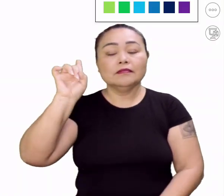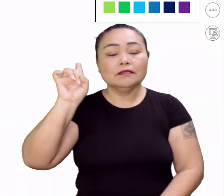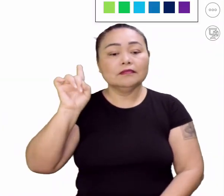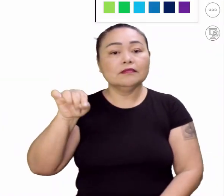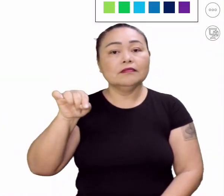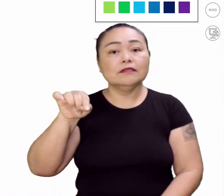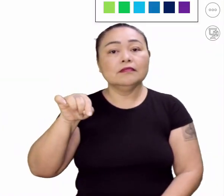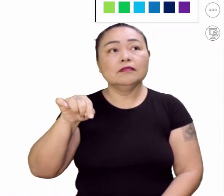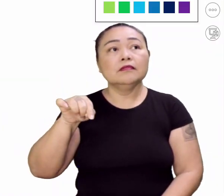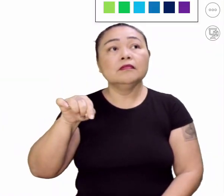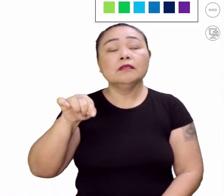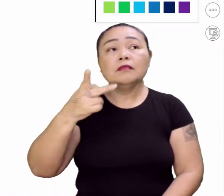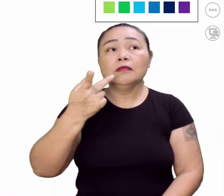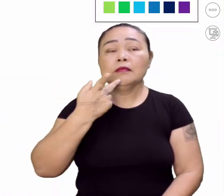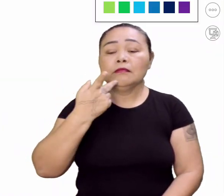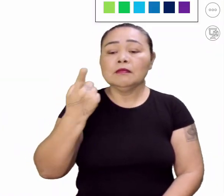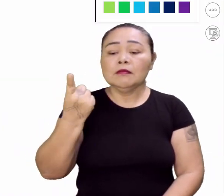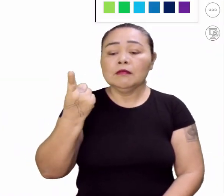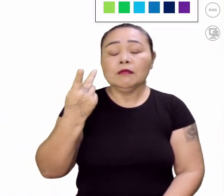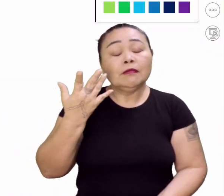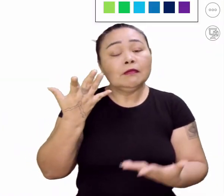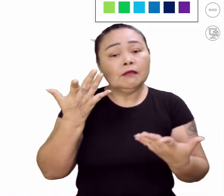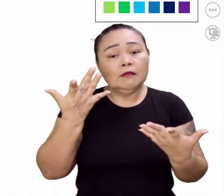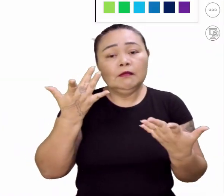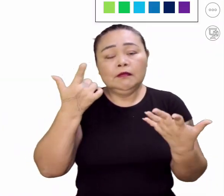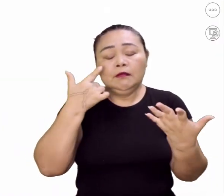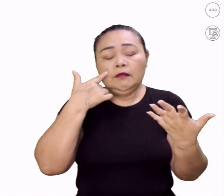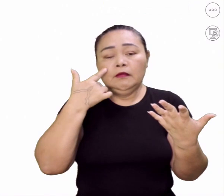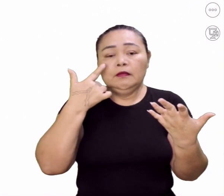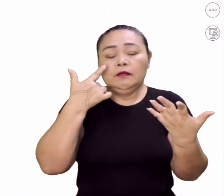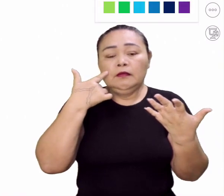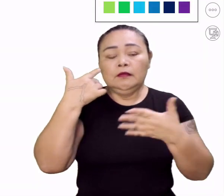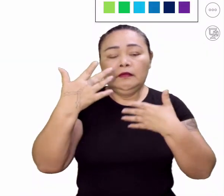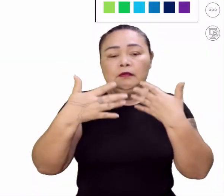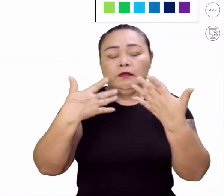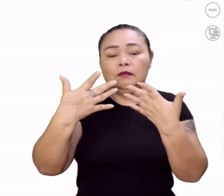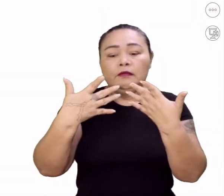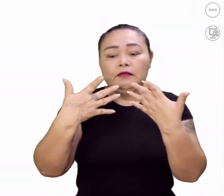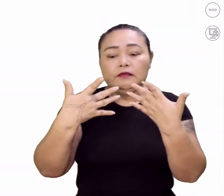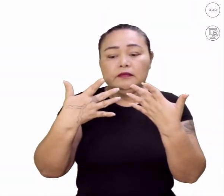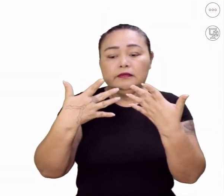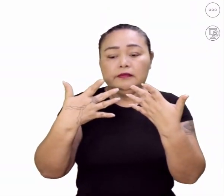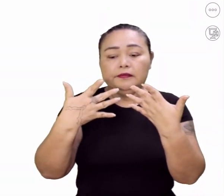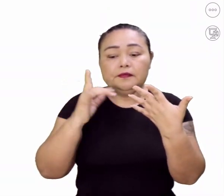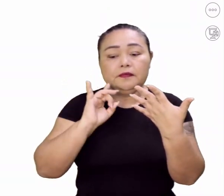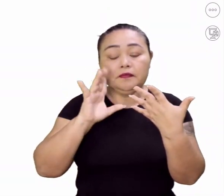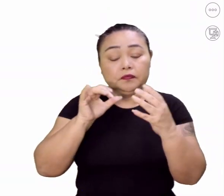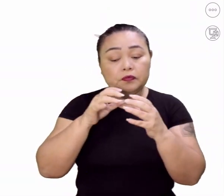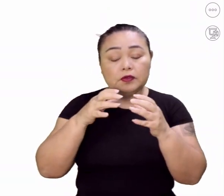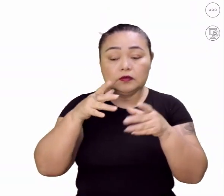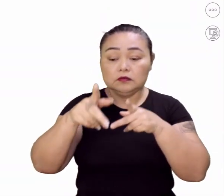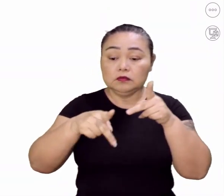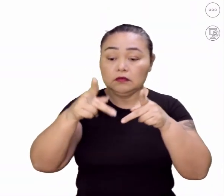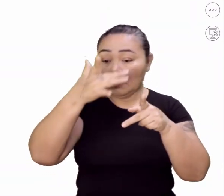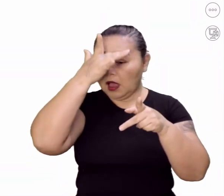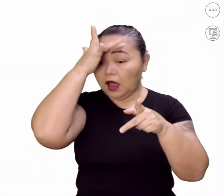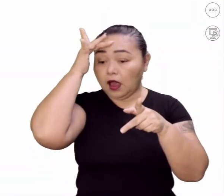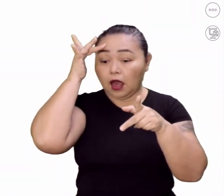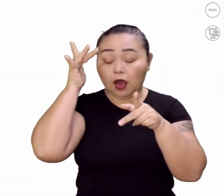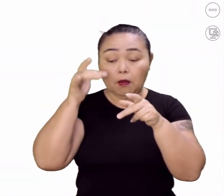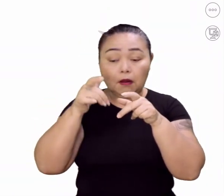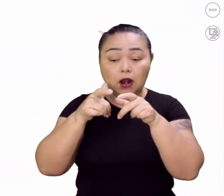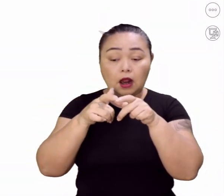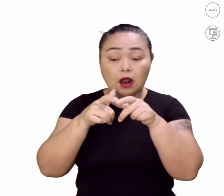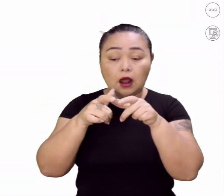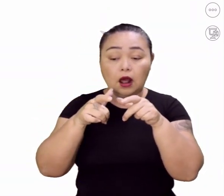situação, né, digamos que delicada, né? Porque a Exatamente. tendência Ah, é só aumentar a população. muito Não é bem.